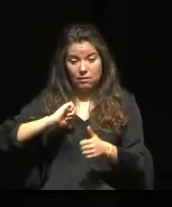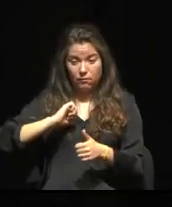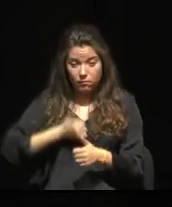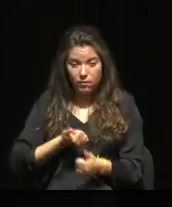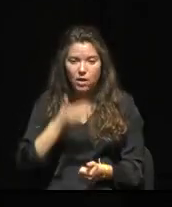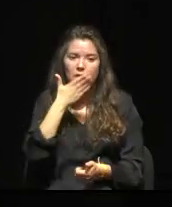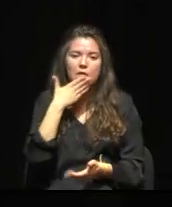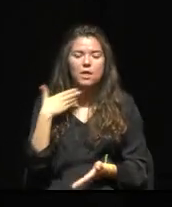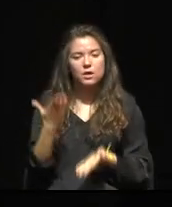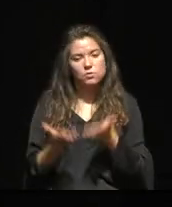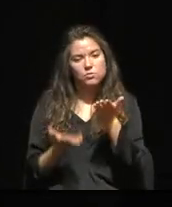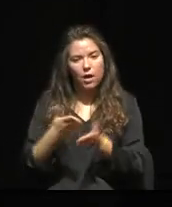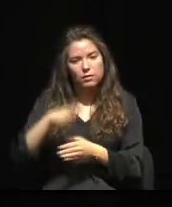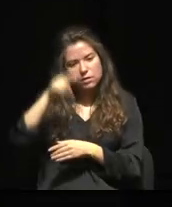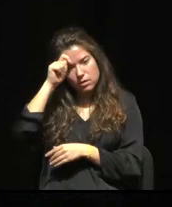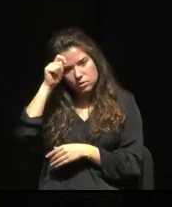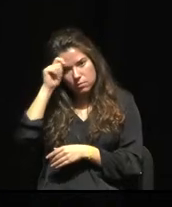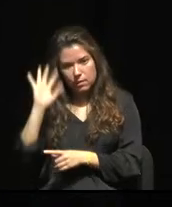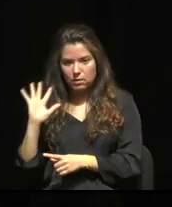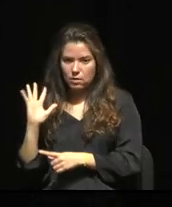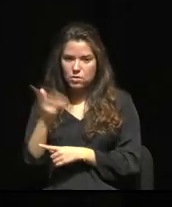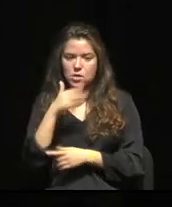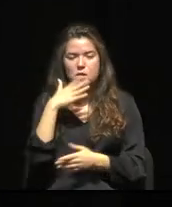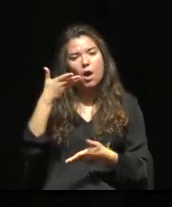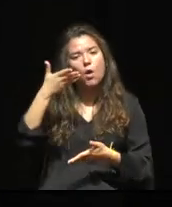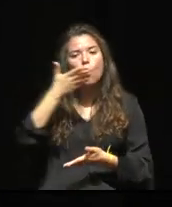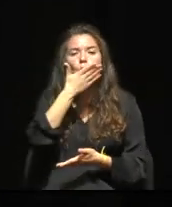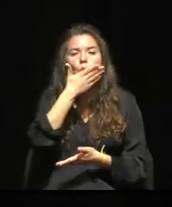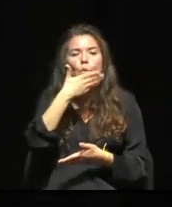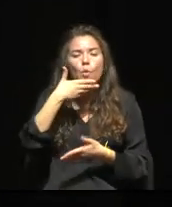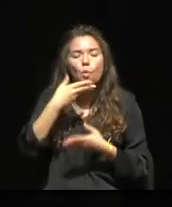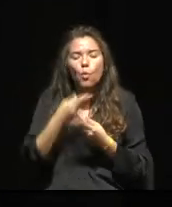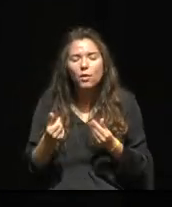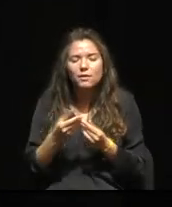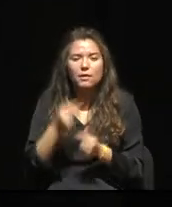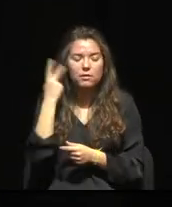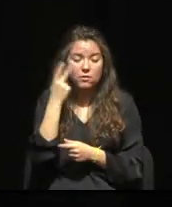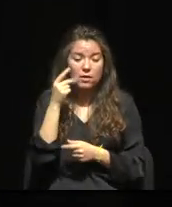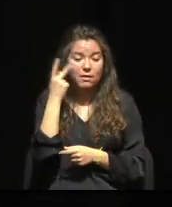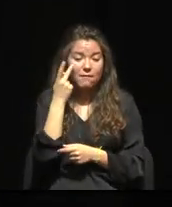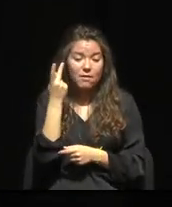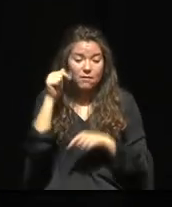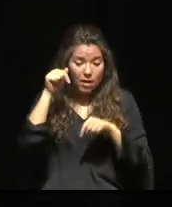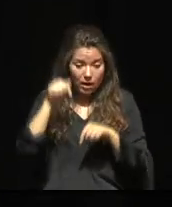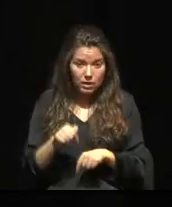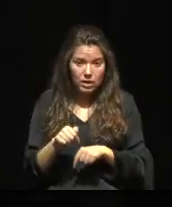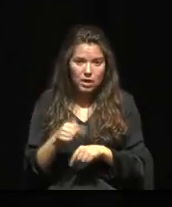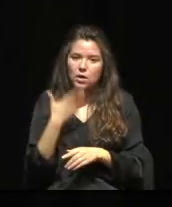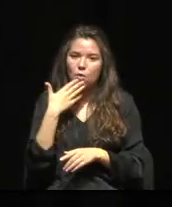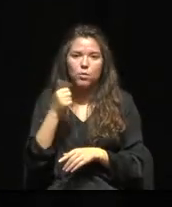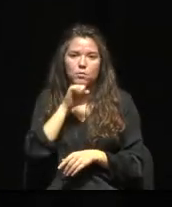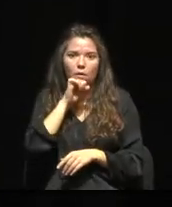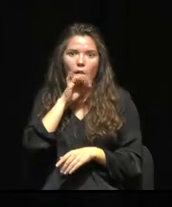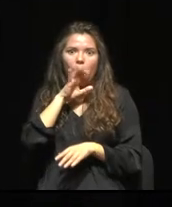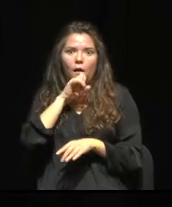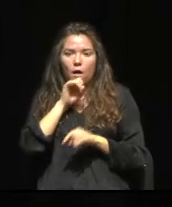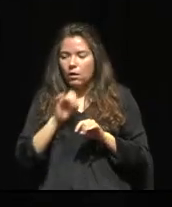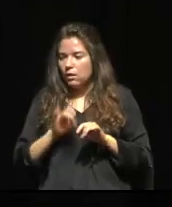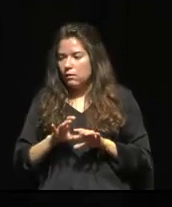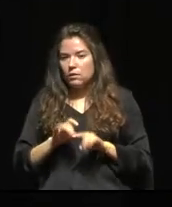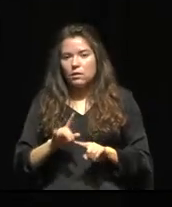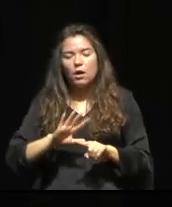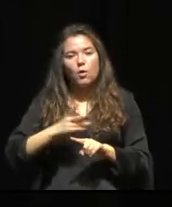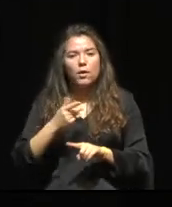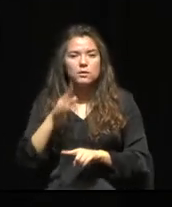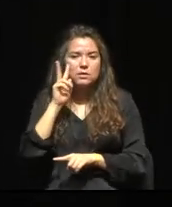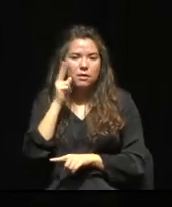que respeita a natureza proporcionando qualidade de vida a quem aqui vive não podemos deixar de ficar chocados com o caos que vive